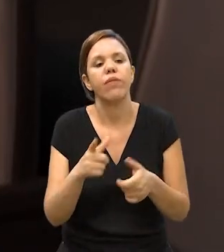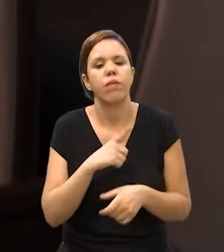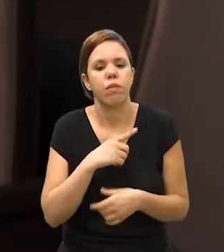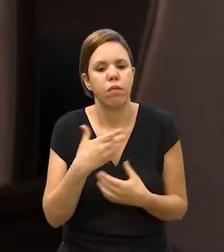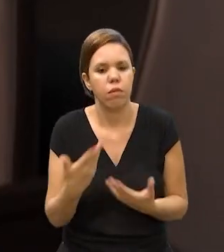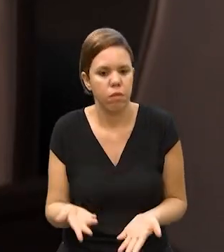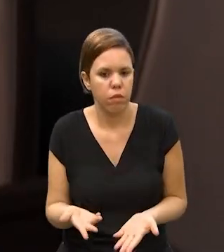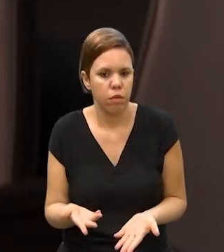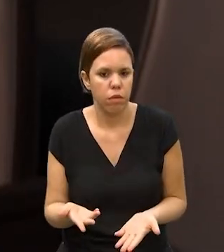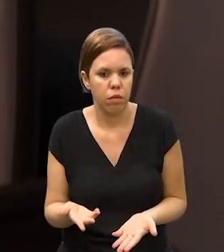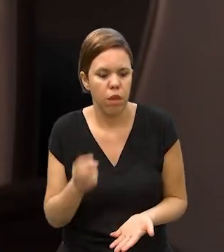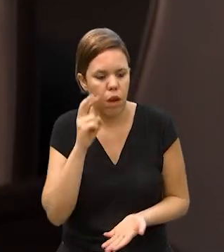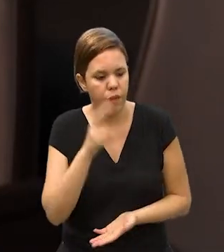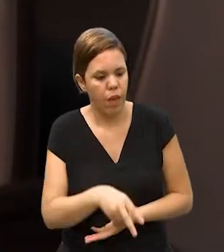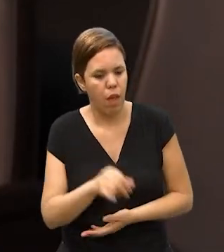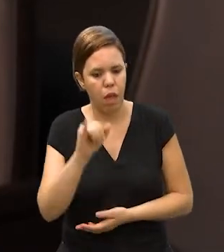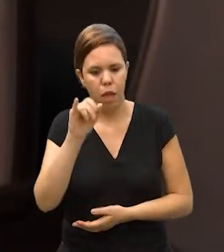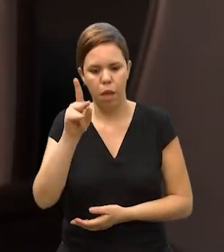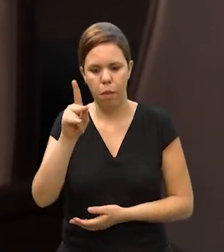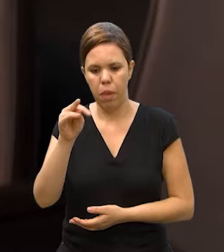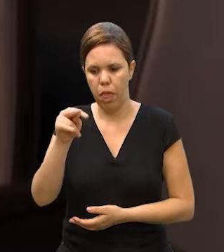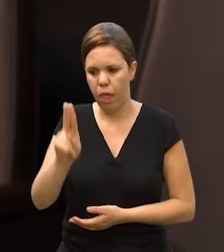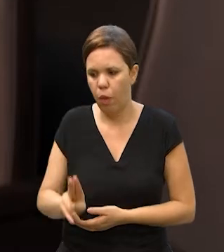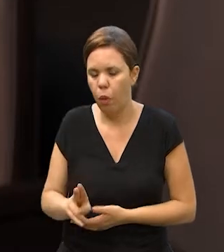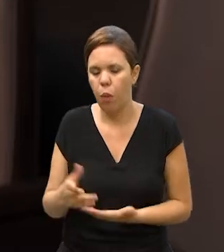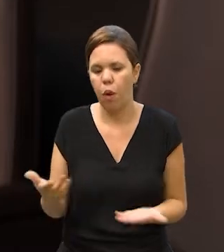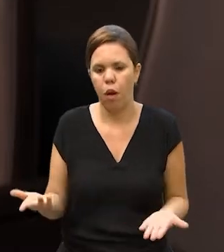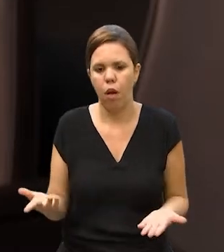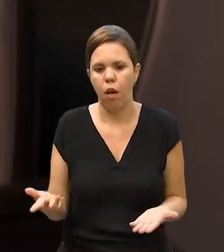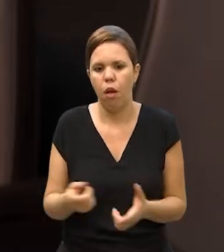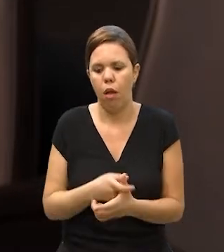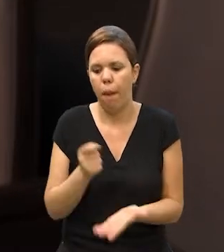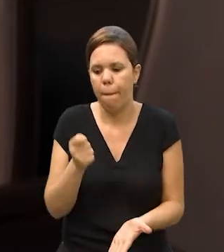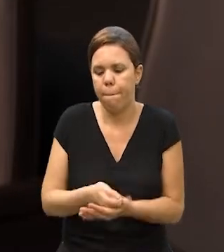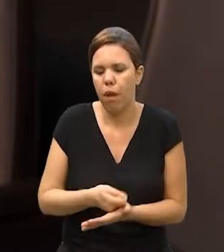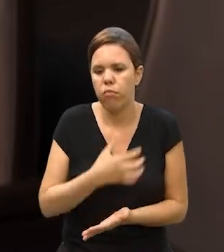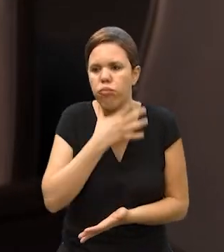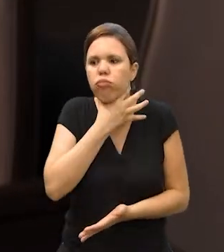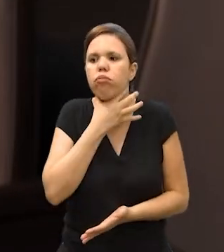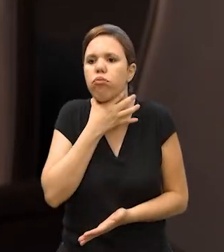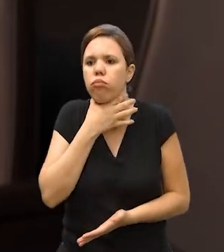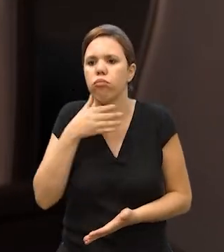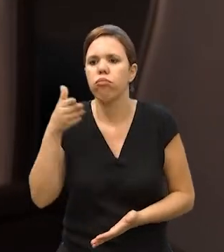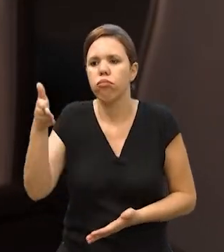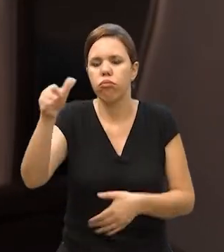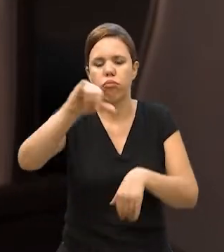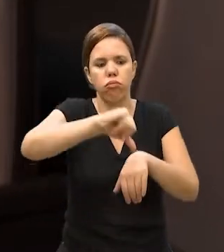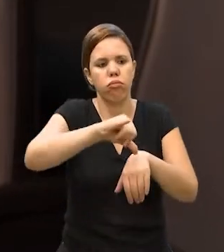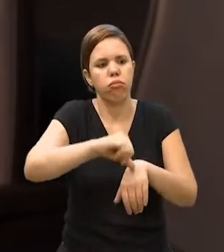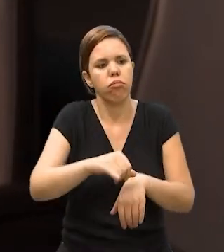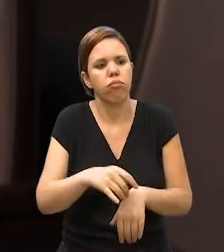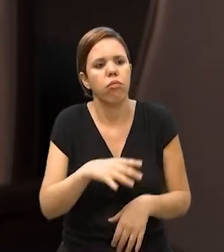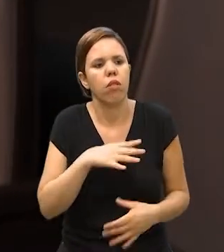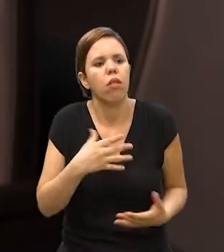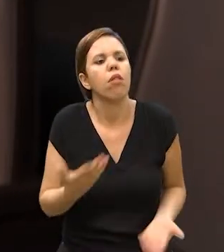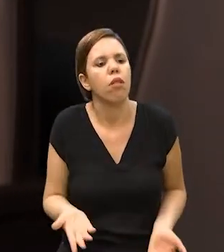tem. Ela vem um IPTU, que hoje muitas vezes é impagável, né? Se você anda pelo centro da cidade, você